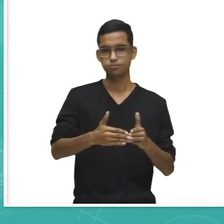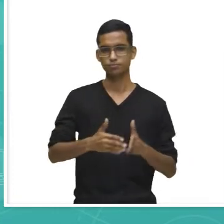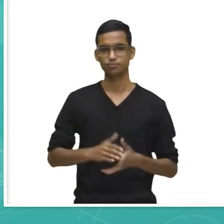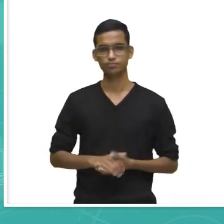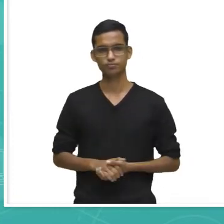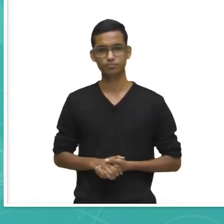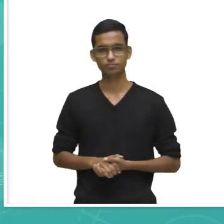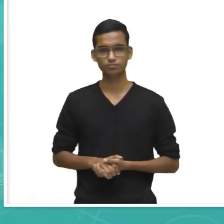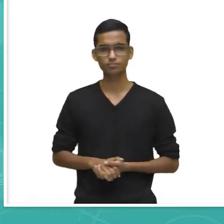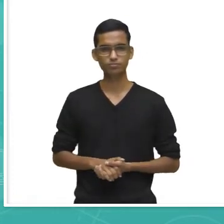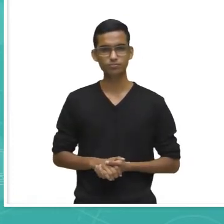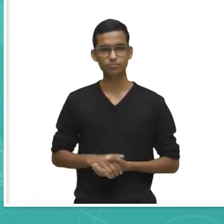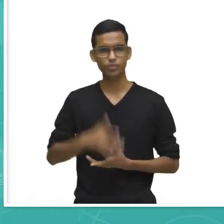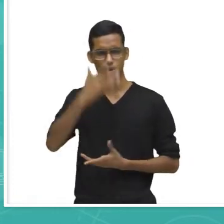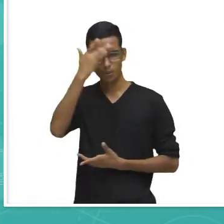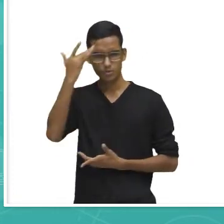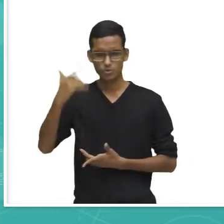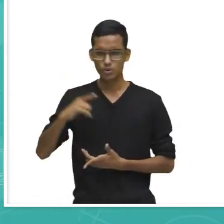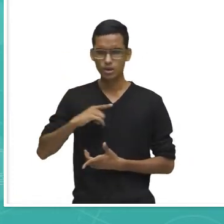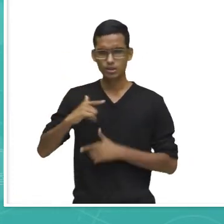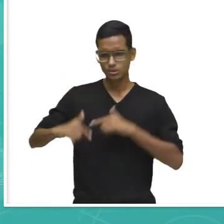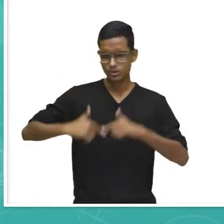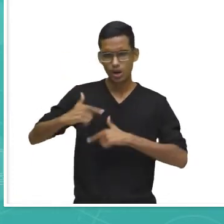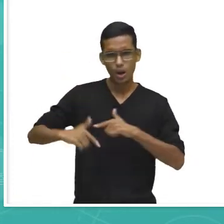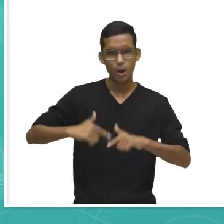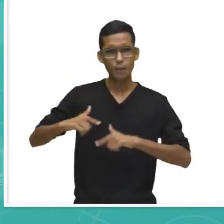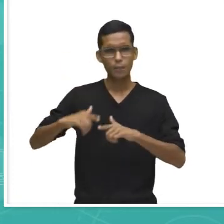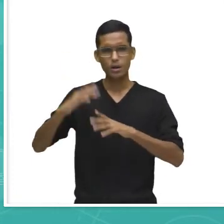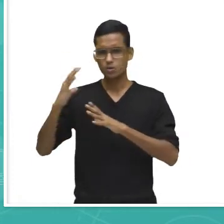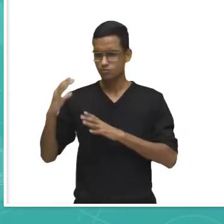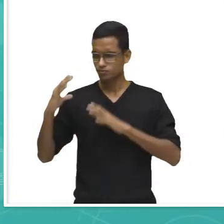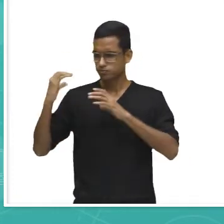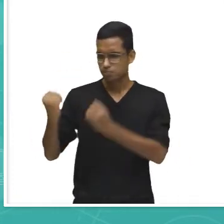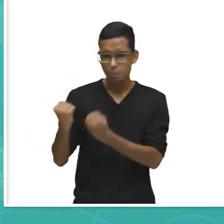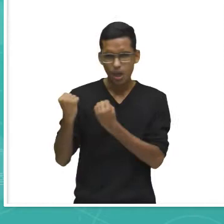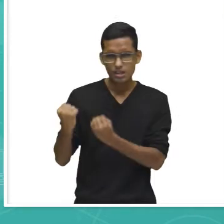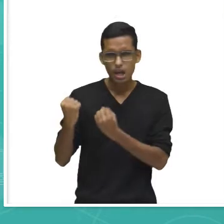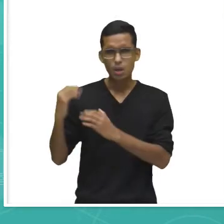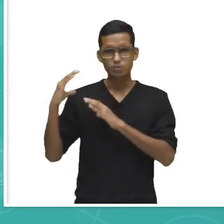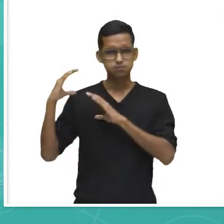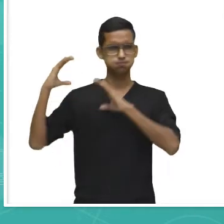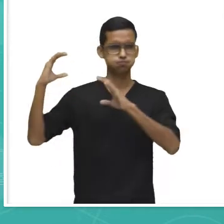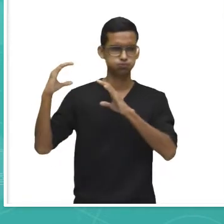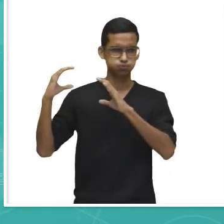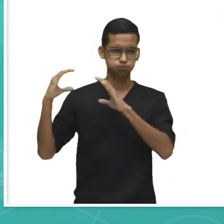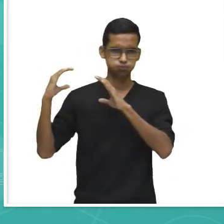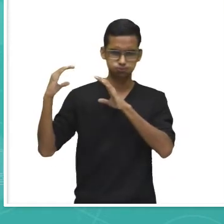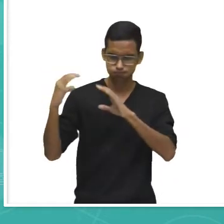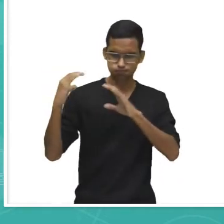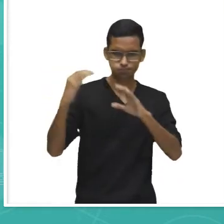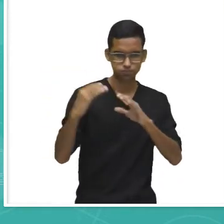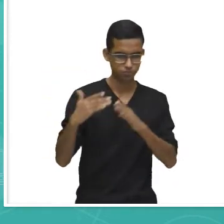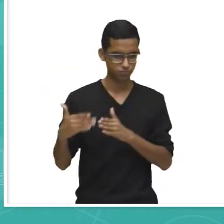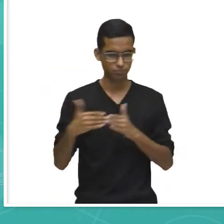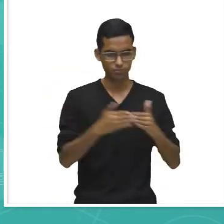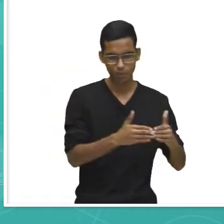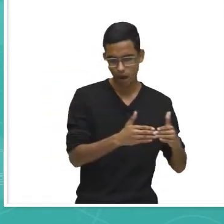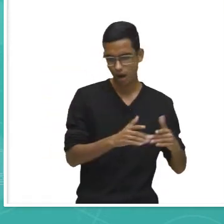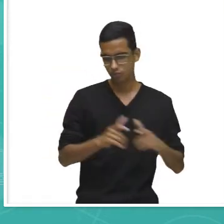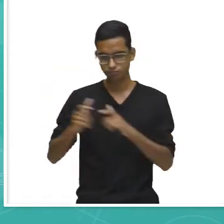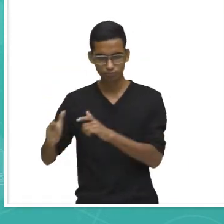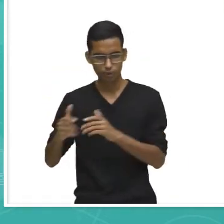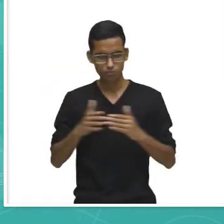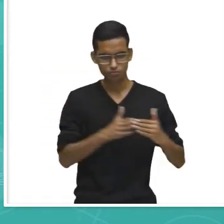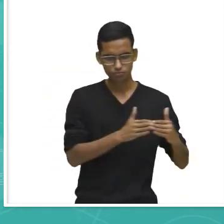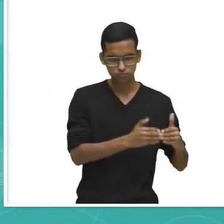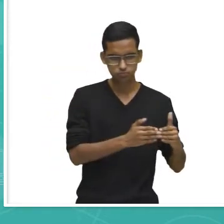pessoas que trabalham carregando peso de um lado para o outro, né? Da terra para o barco, do barco para a terra e assim por diante.